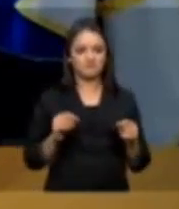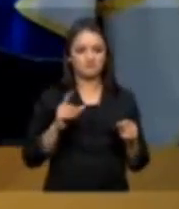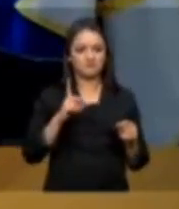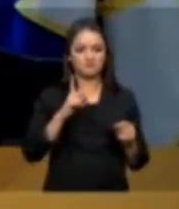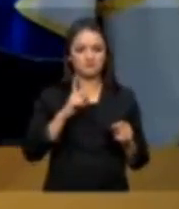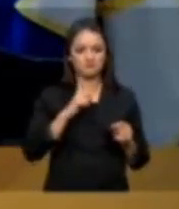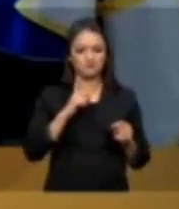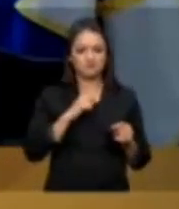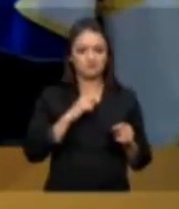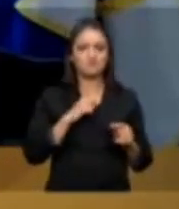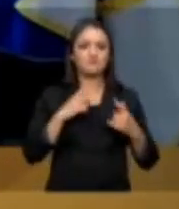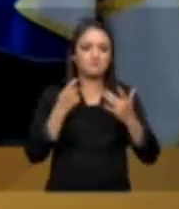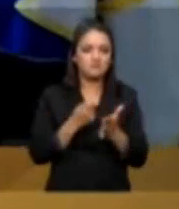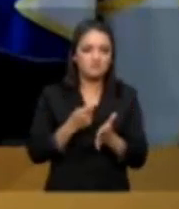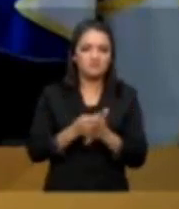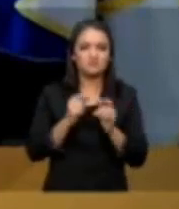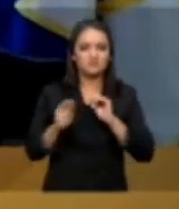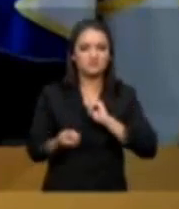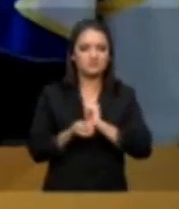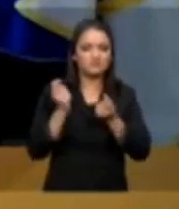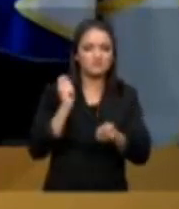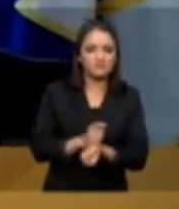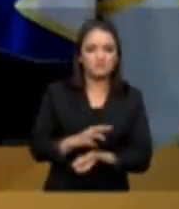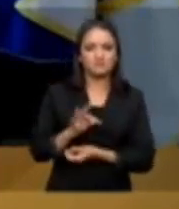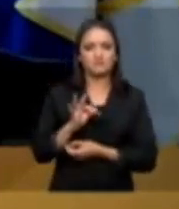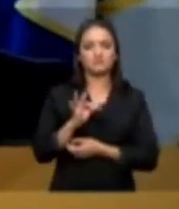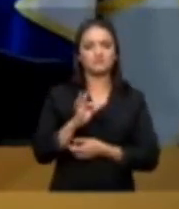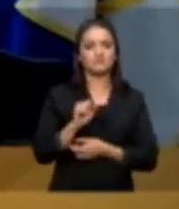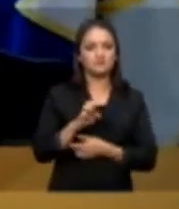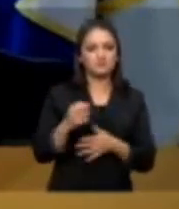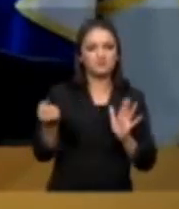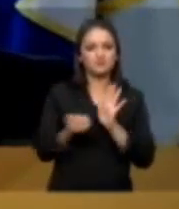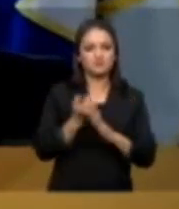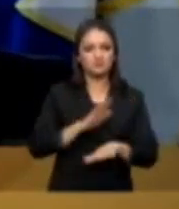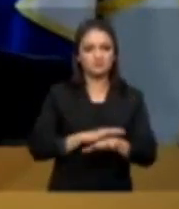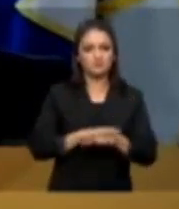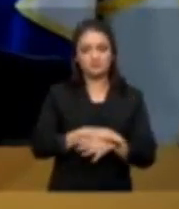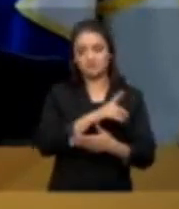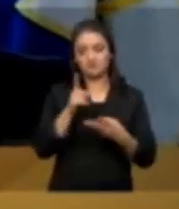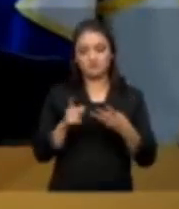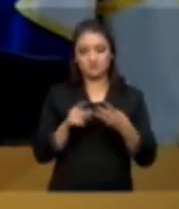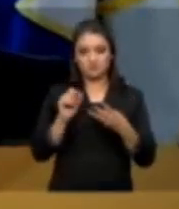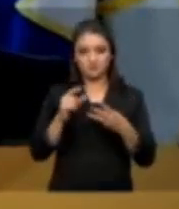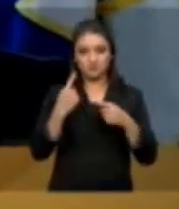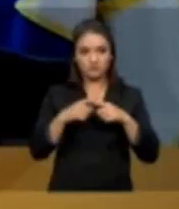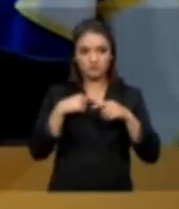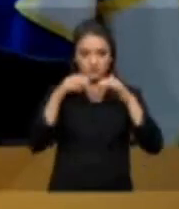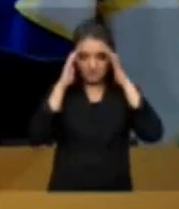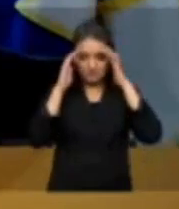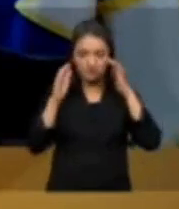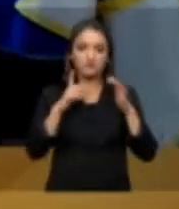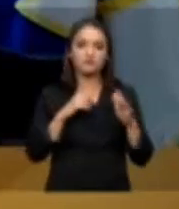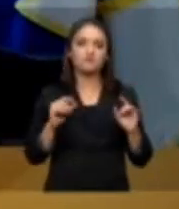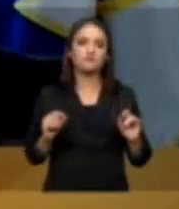ainda o exame de eventual adequação da tese do marco temporal. E porque cumpre data